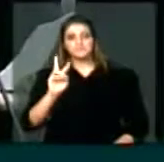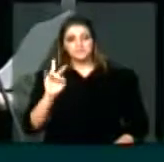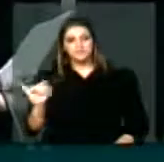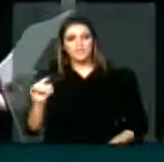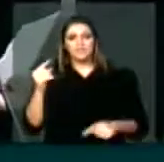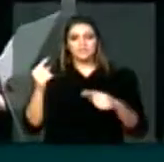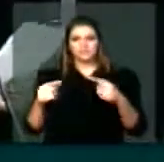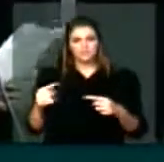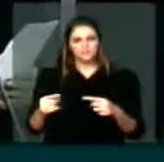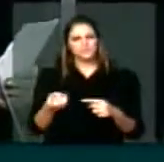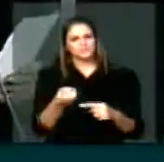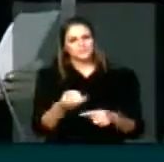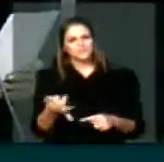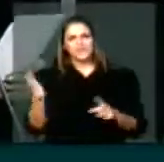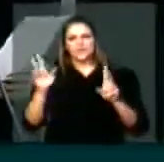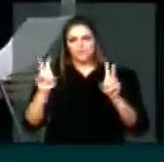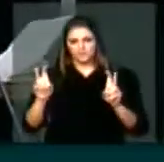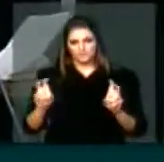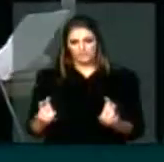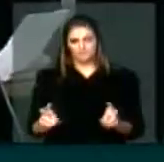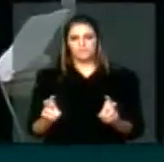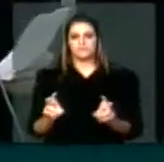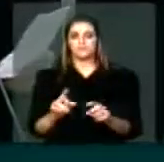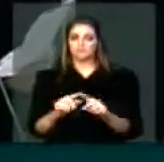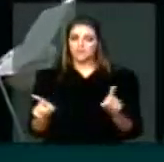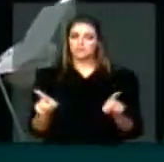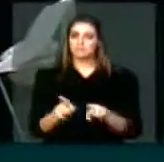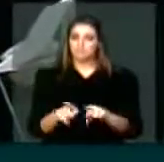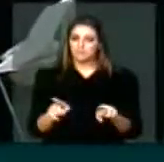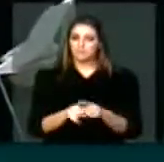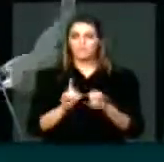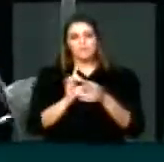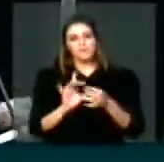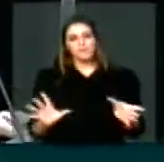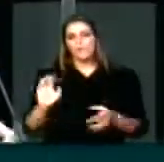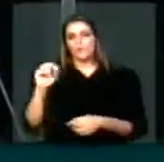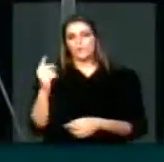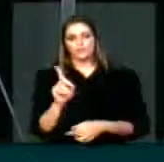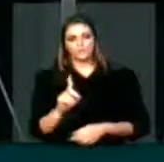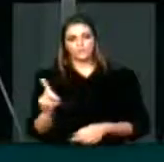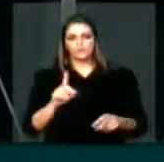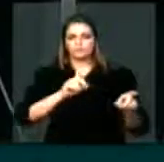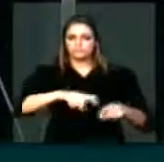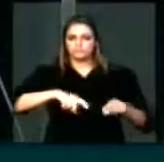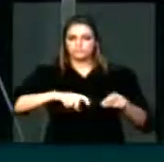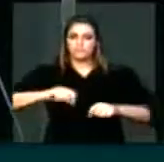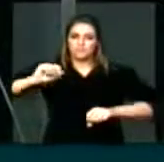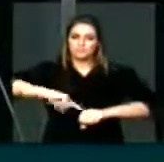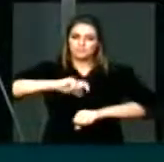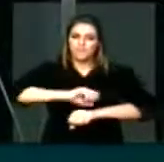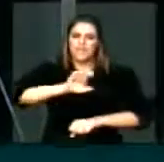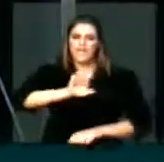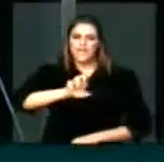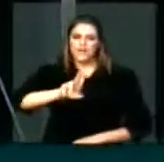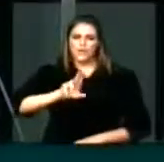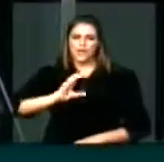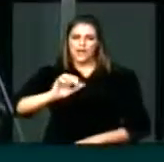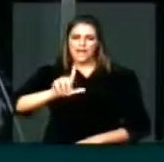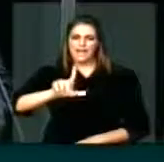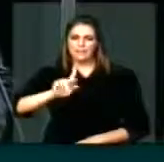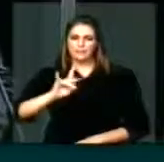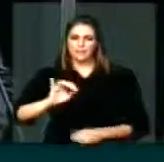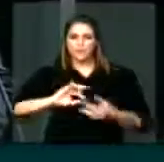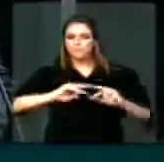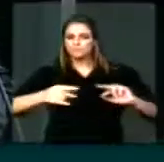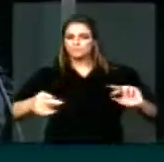discutirá, entre outros temas, a autorização ou não para plantio de eucalipto transgênico. As espécies